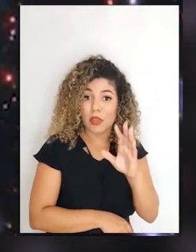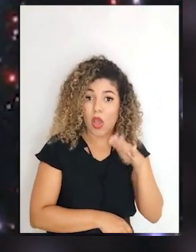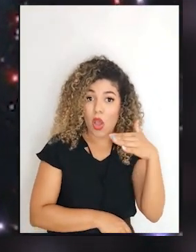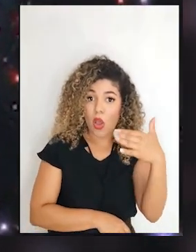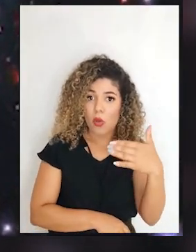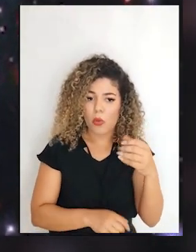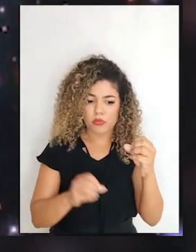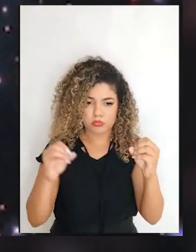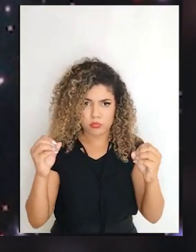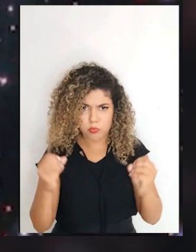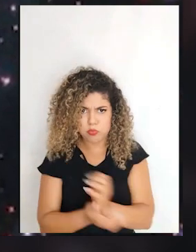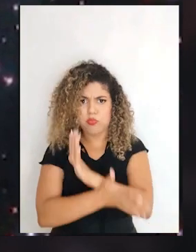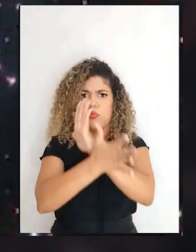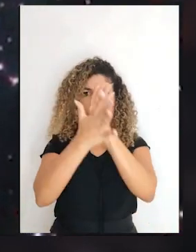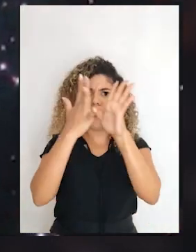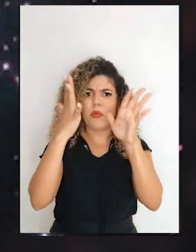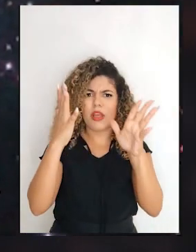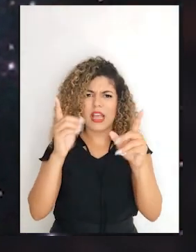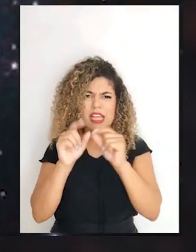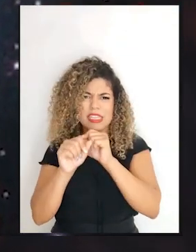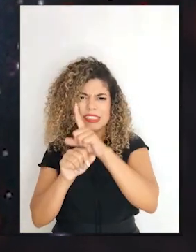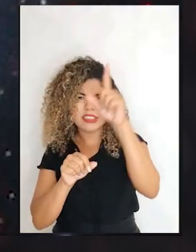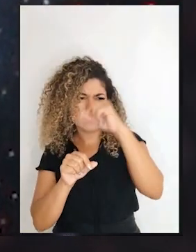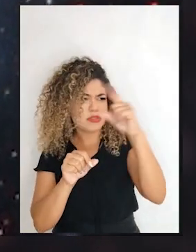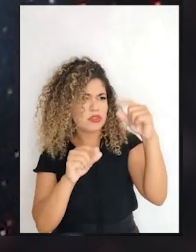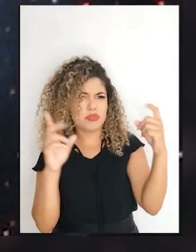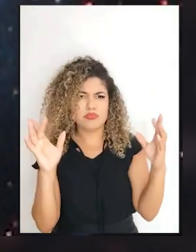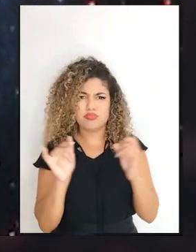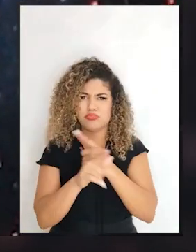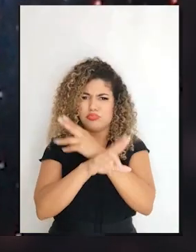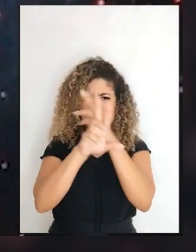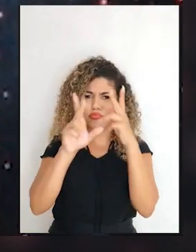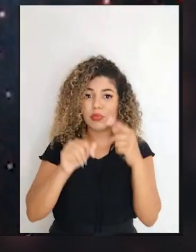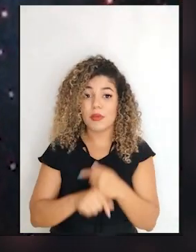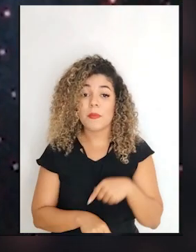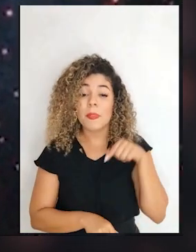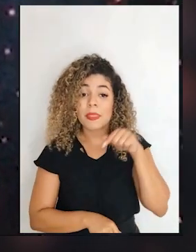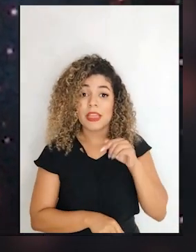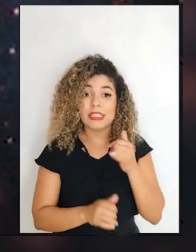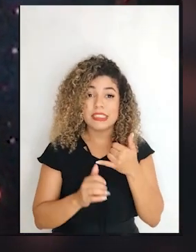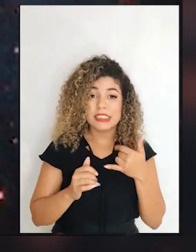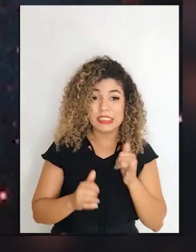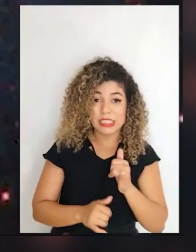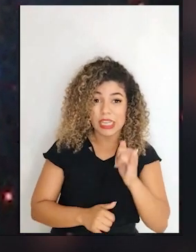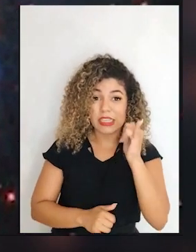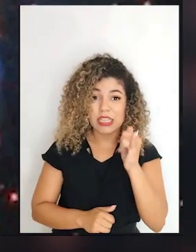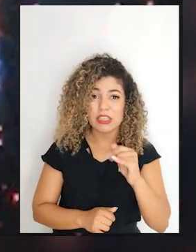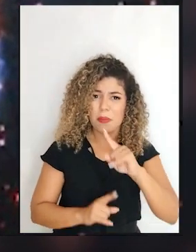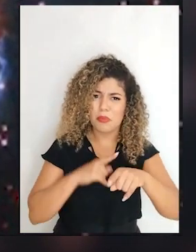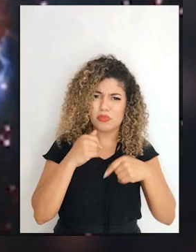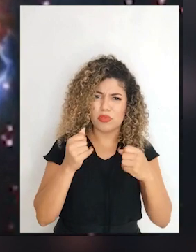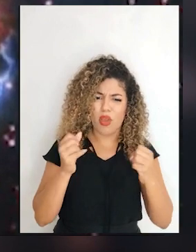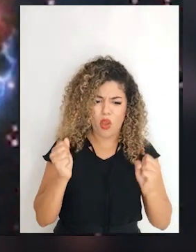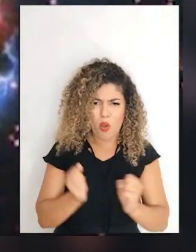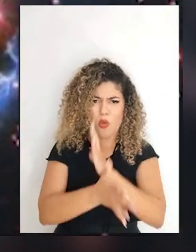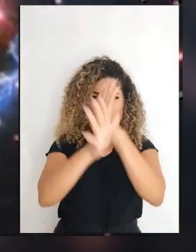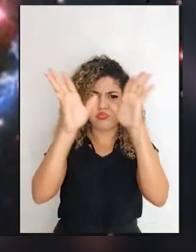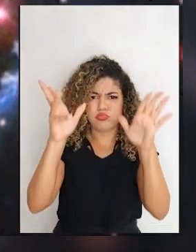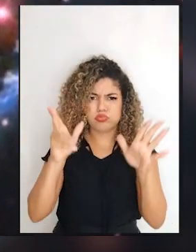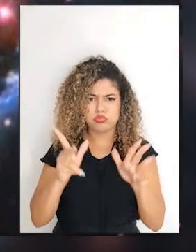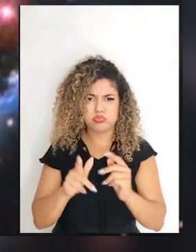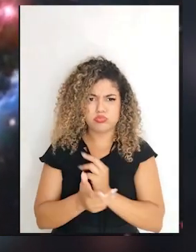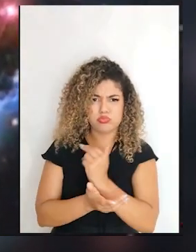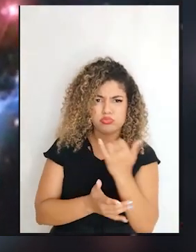Desde então, várias outras explosões de raios gama foram emitidas pela estrela de nêutrons, o que fez os cientistas a classificarem